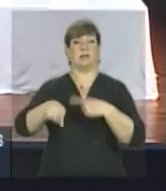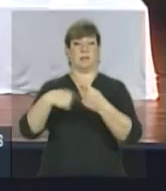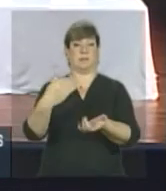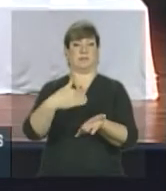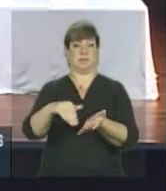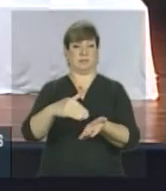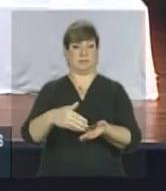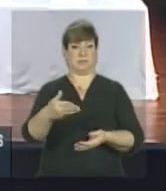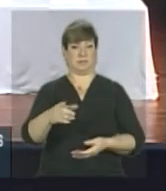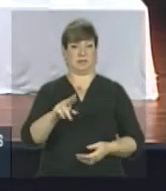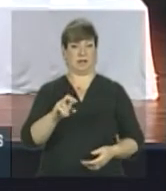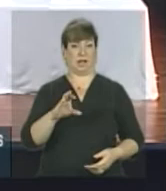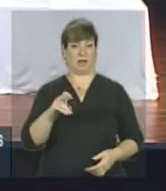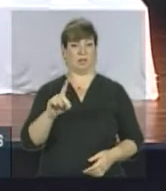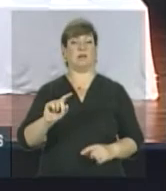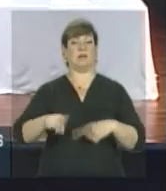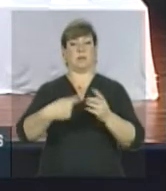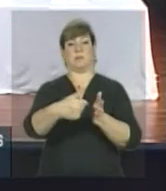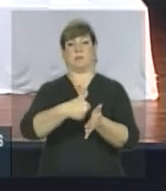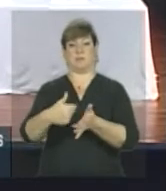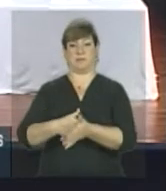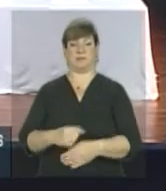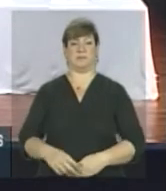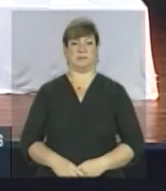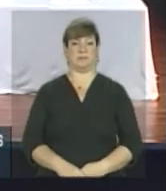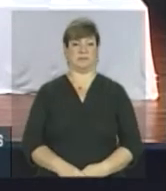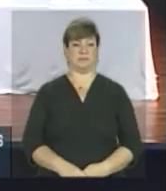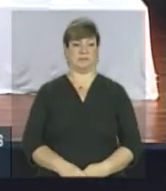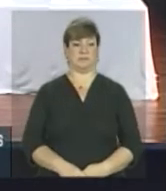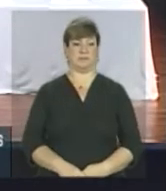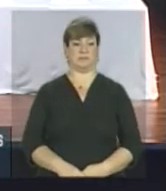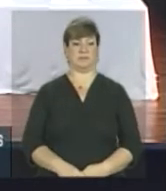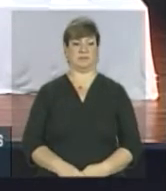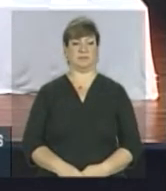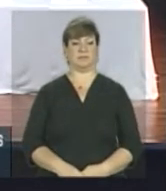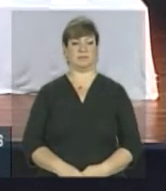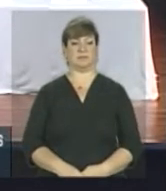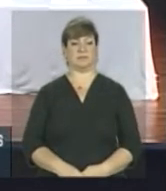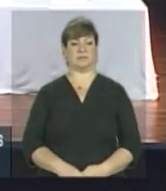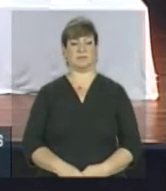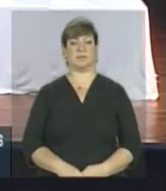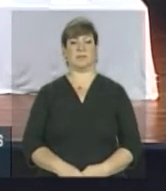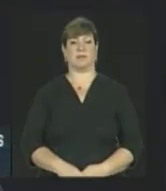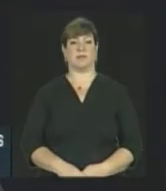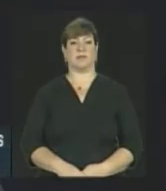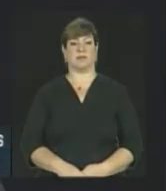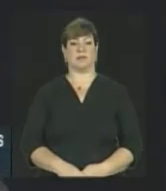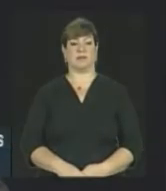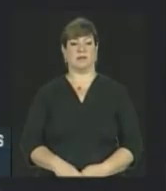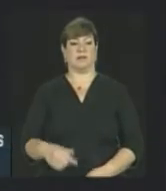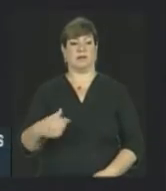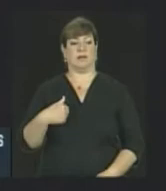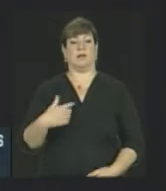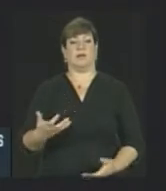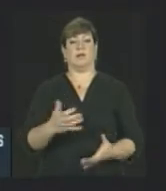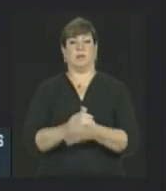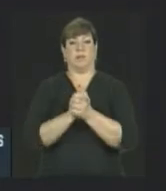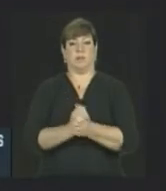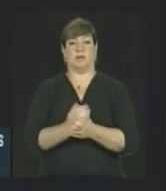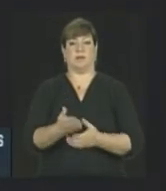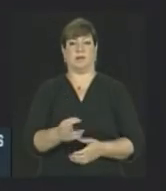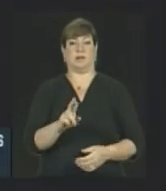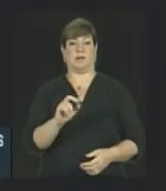nacional de atendimento, Ricardo Leiser, e depois a gente abre para as perguntas. Queria cumprimentar o excelentíssimo senhor Dr. Aldo